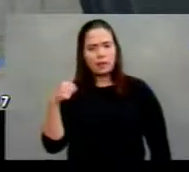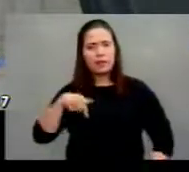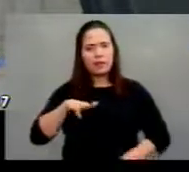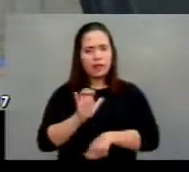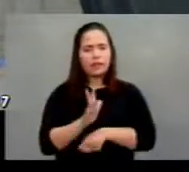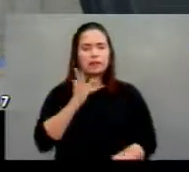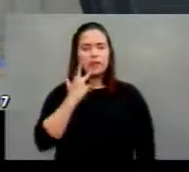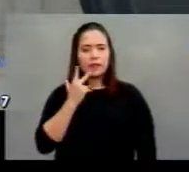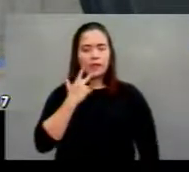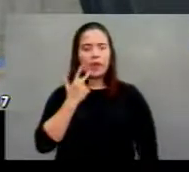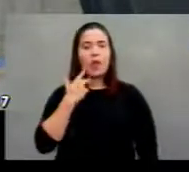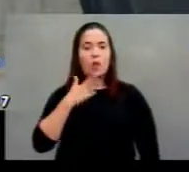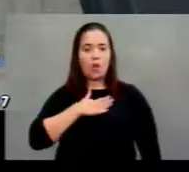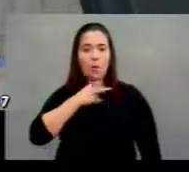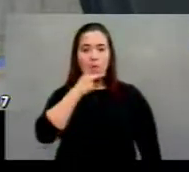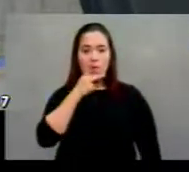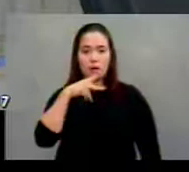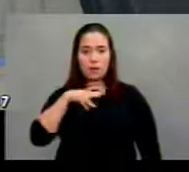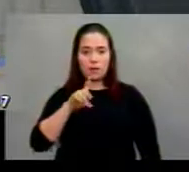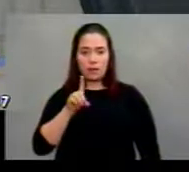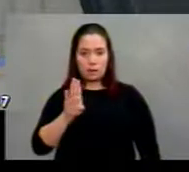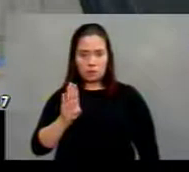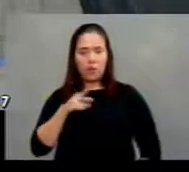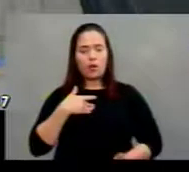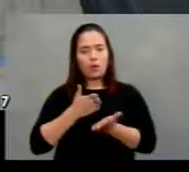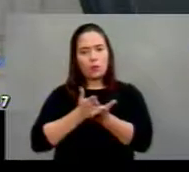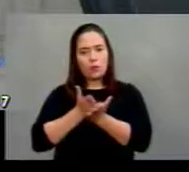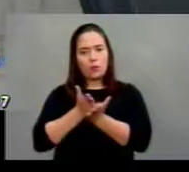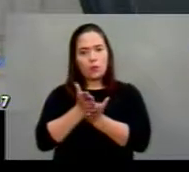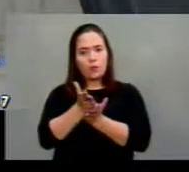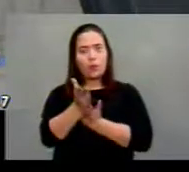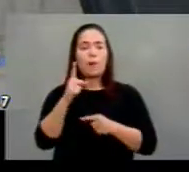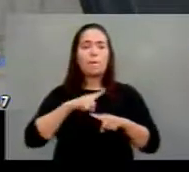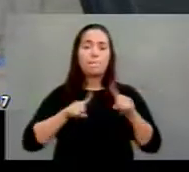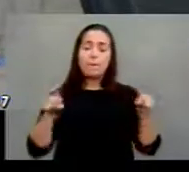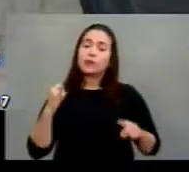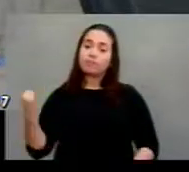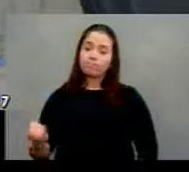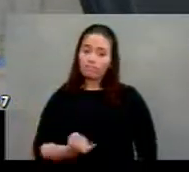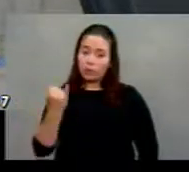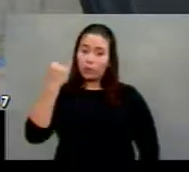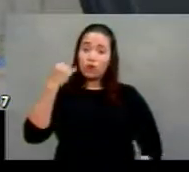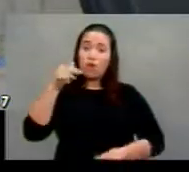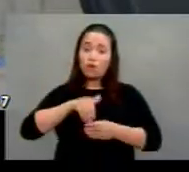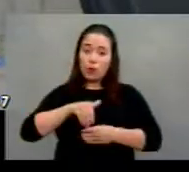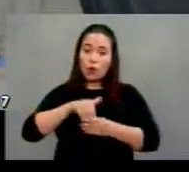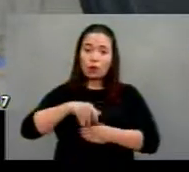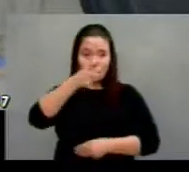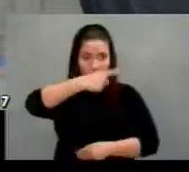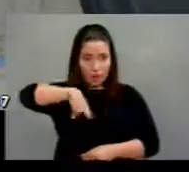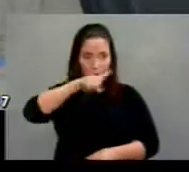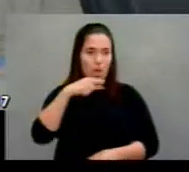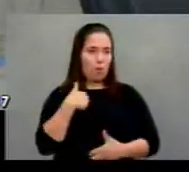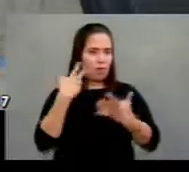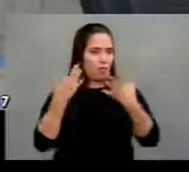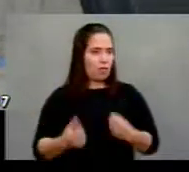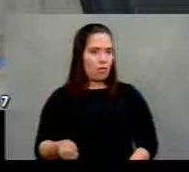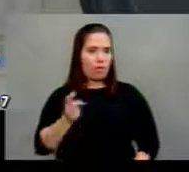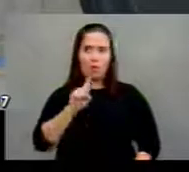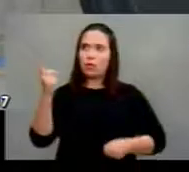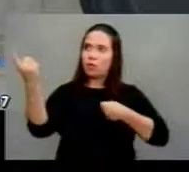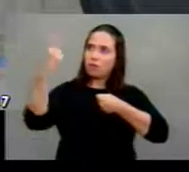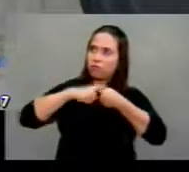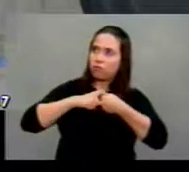Ceará sabe que eu estou no PMDB, sempre fui do PMDB, mas acho muito importante que quem votou em mim saiba que não concordo,